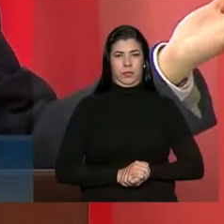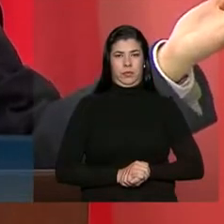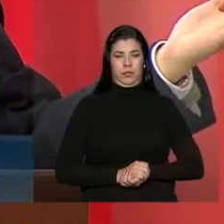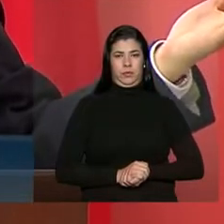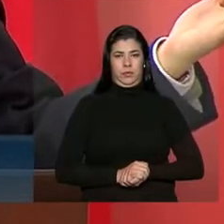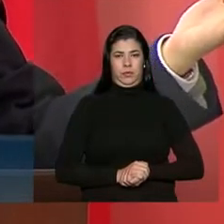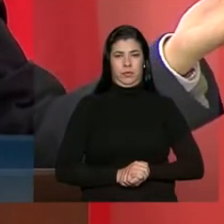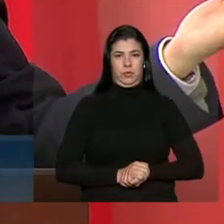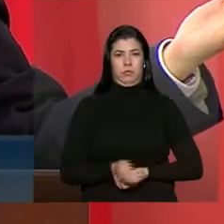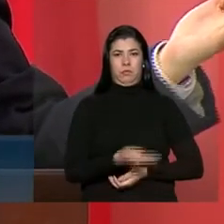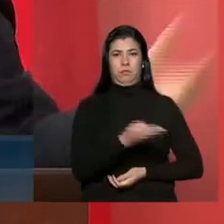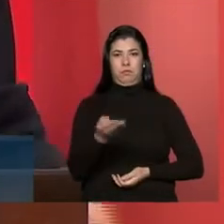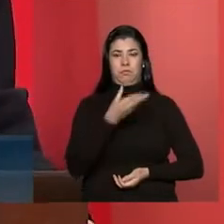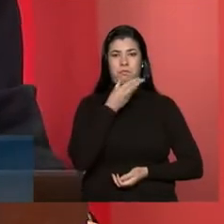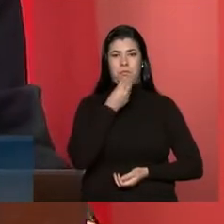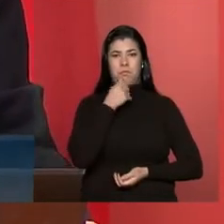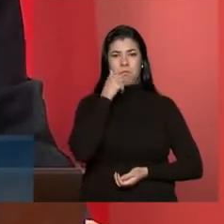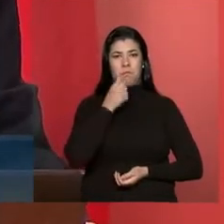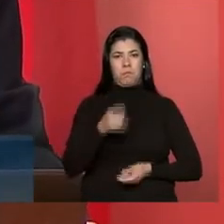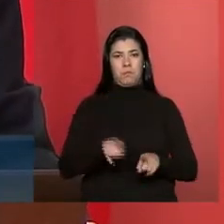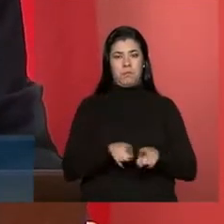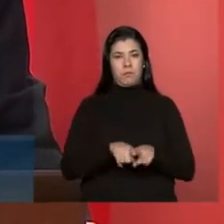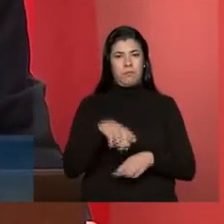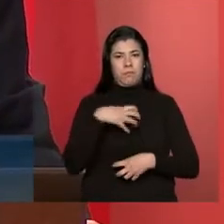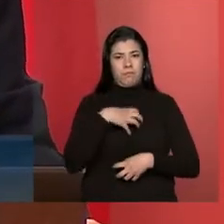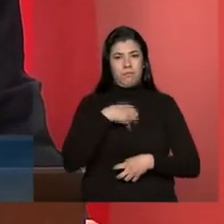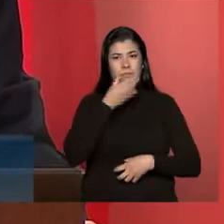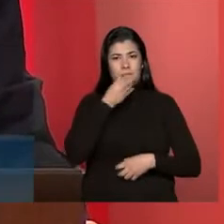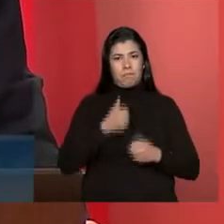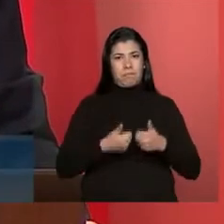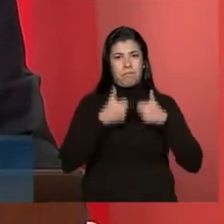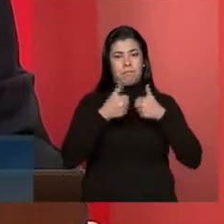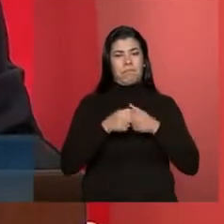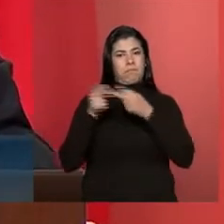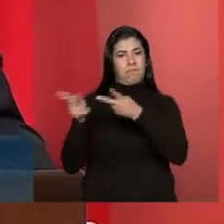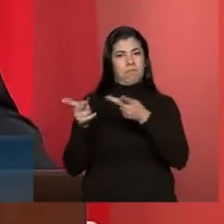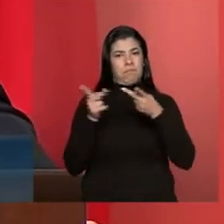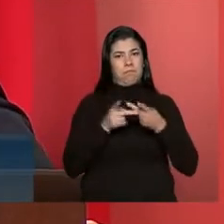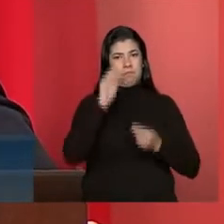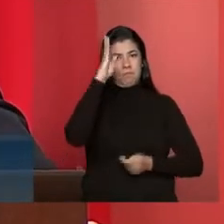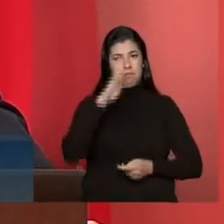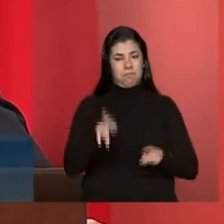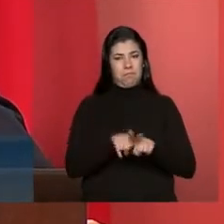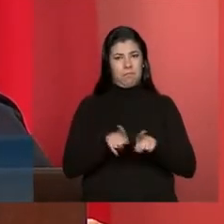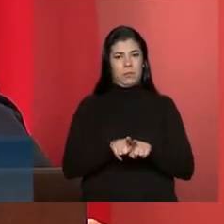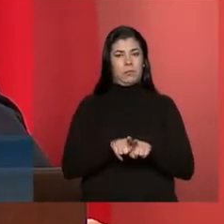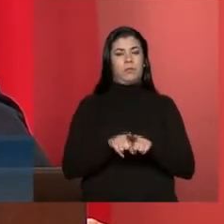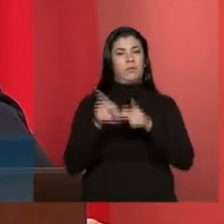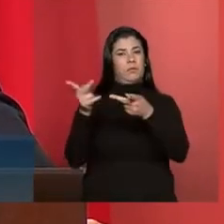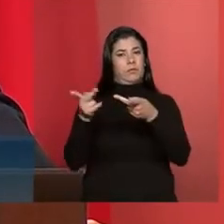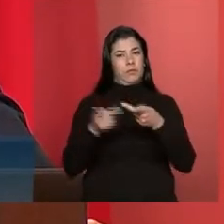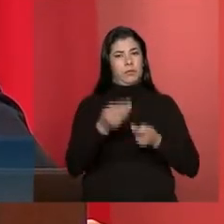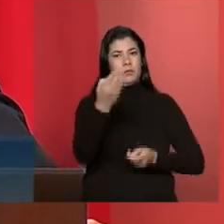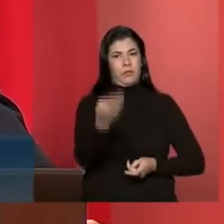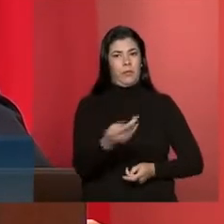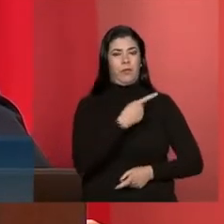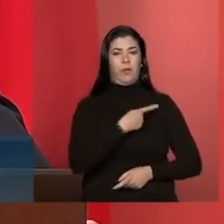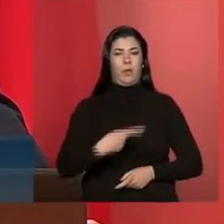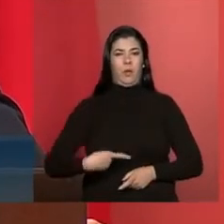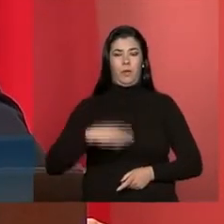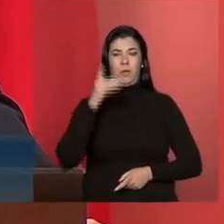Amigos da China, senhoras e senhores, é para mim uma grande satisfação visitar o Brasil a convite da senhora